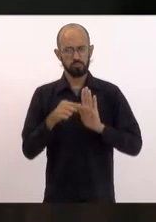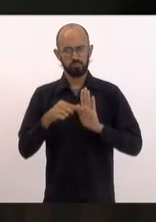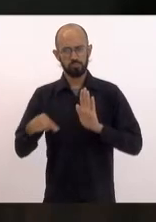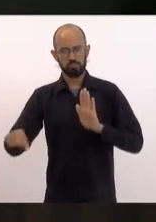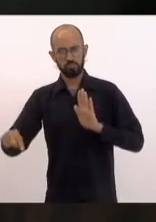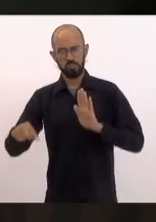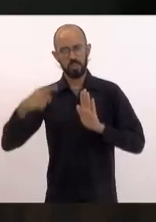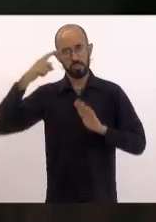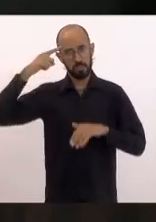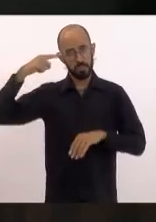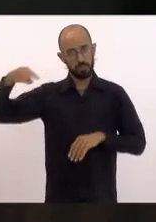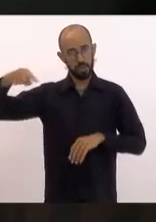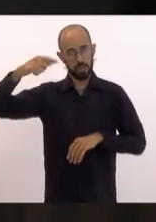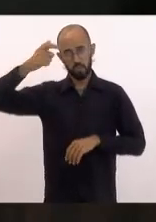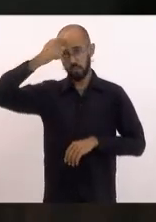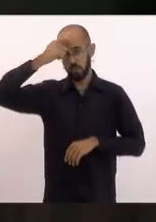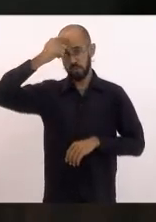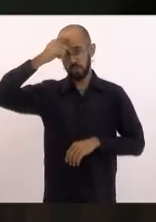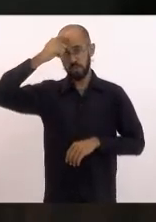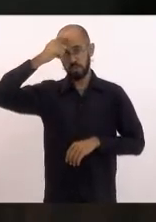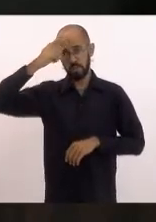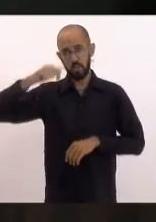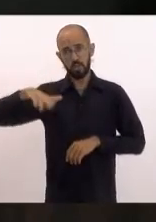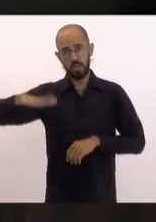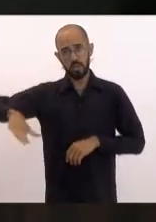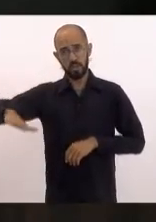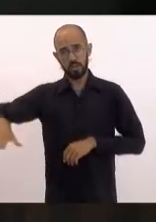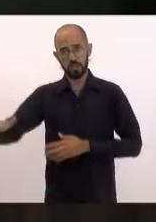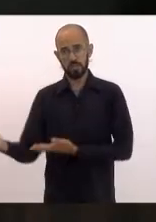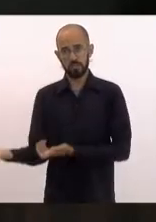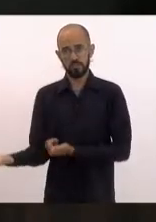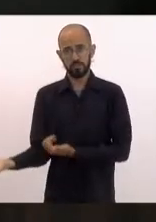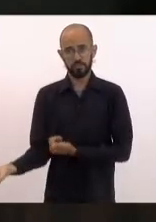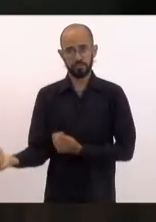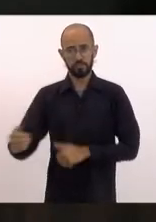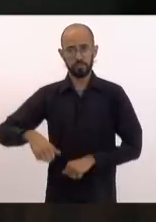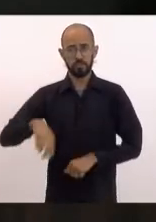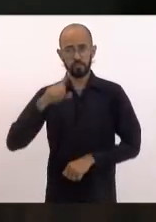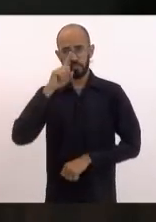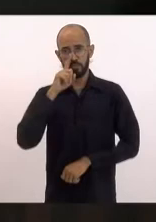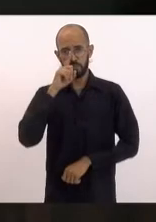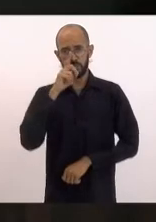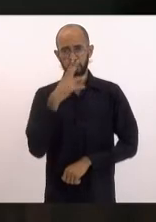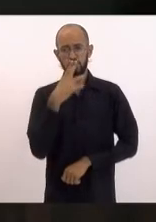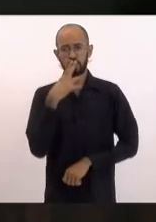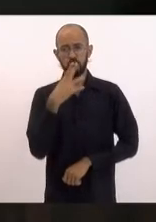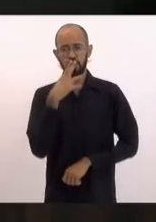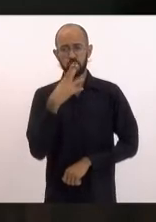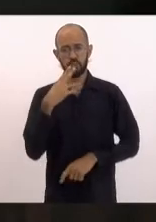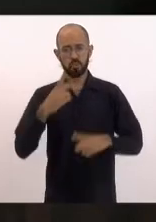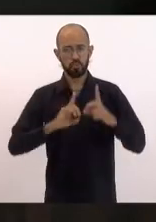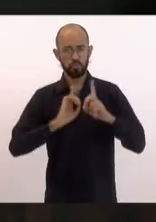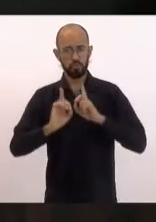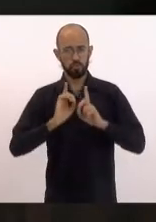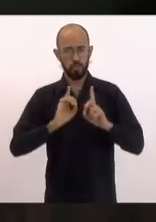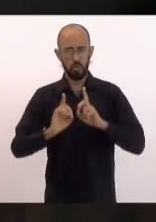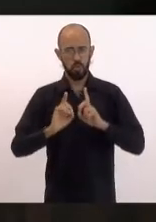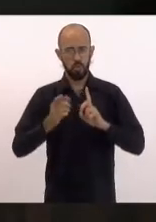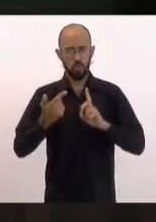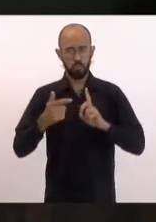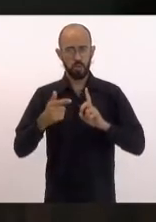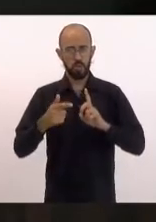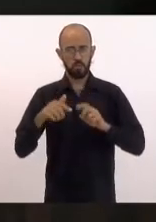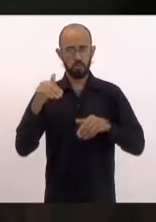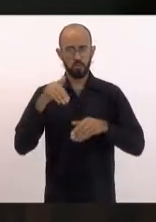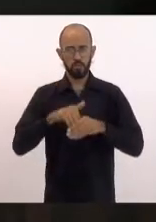de Conscientização da Criança e do Adolescente quanto ao risco do tabagismo. Em discussão, não havendo quem queira discutir, encerrada a discussão, em